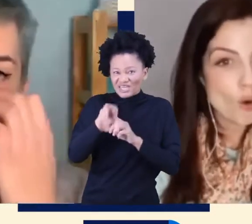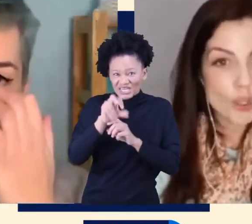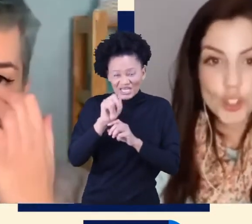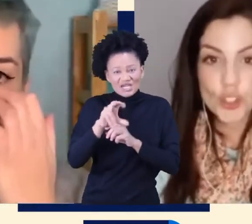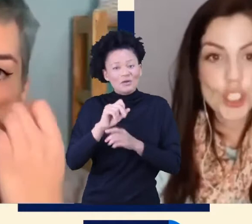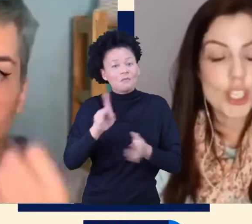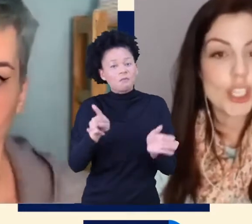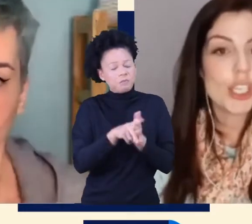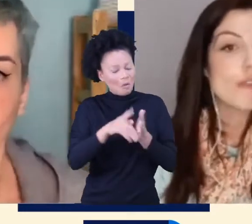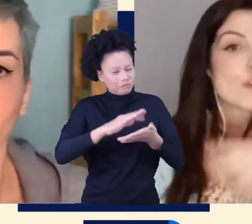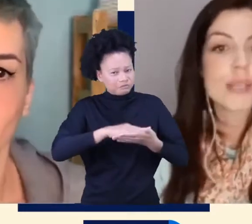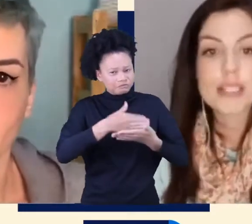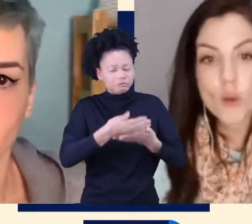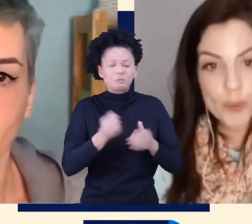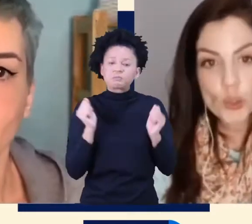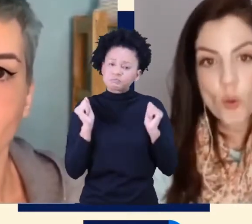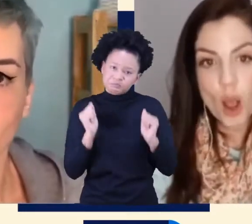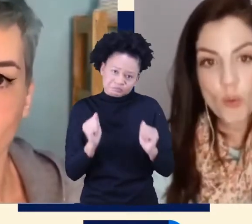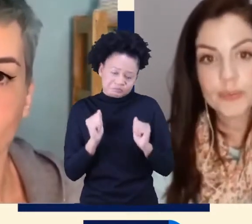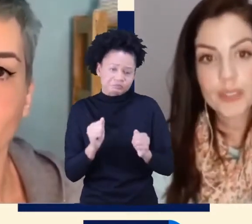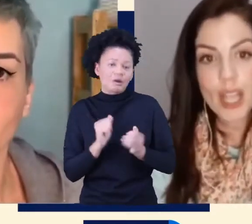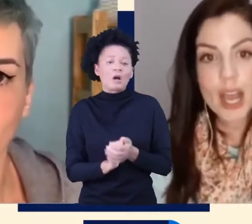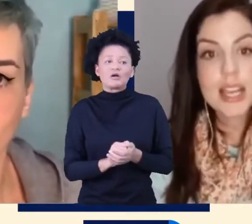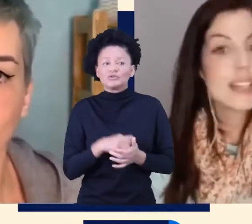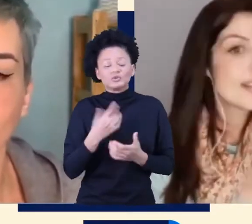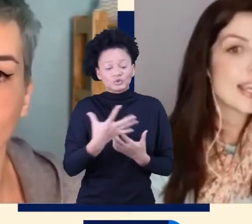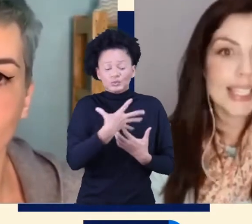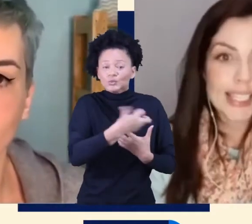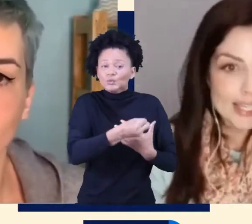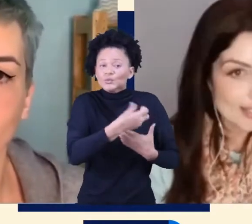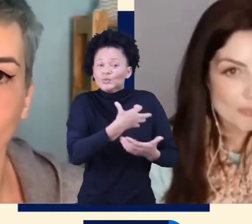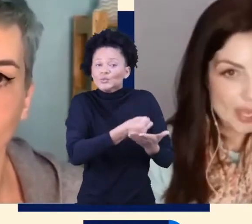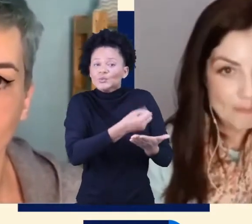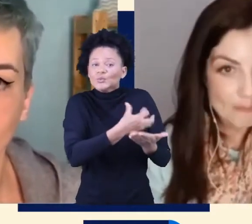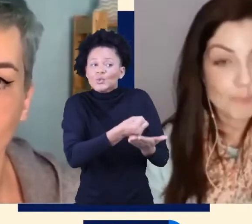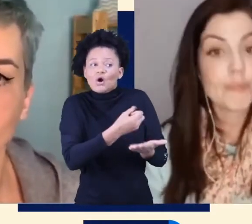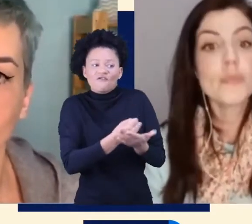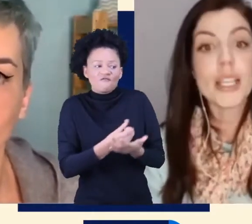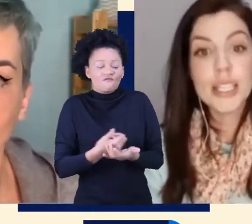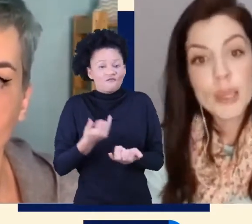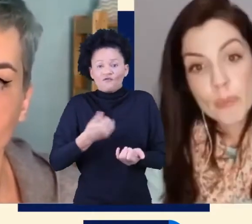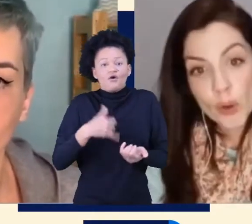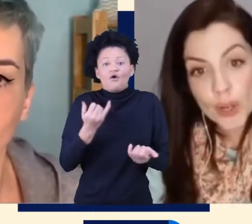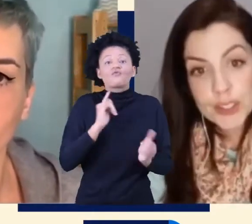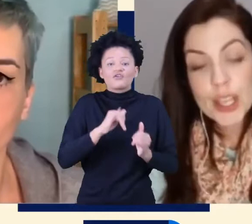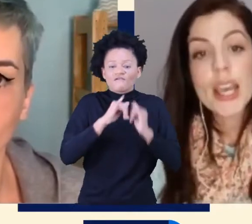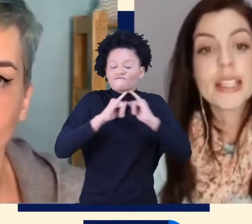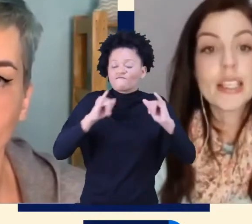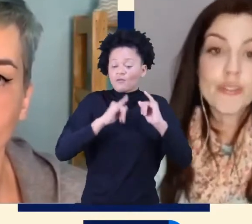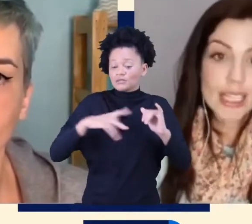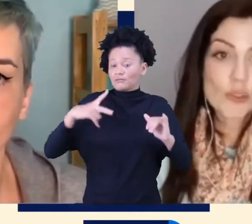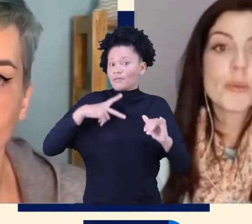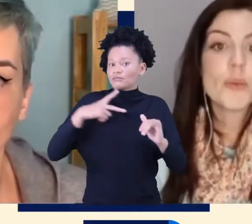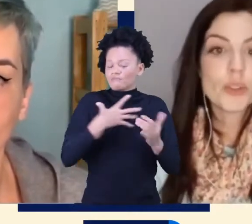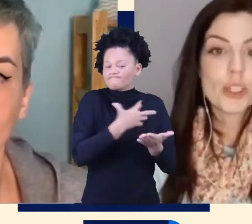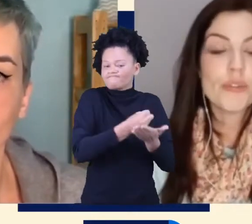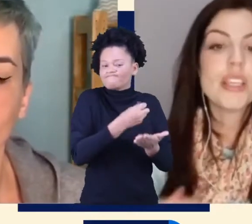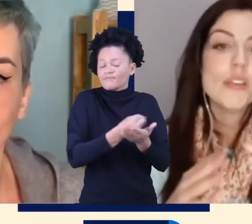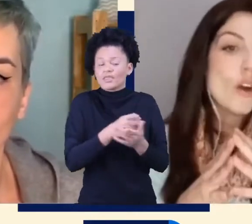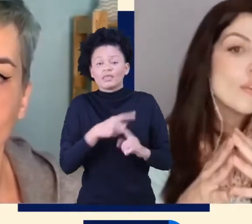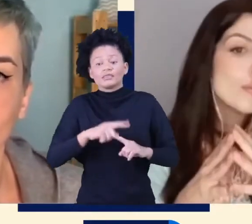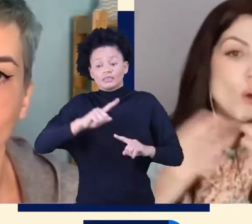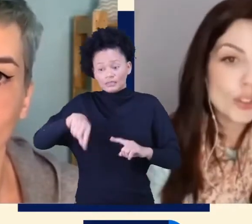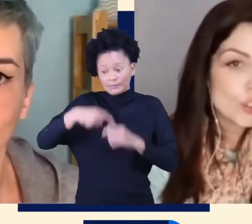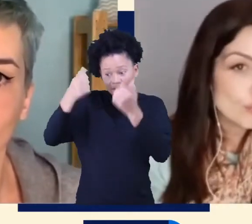pegar um monte de informação pessoal, tá? Sem ninguém saber. E depois, que falar sobre